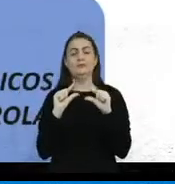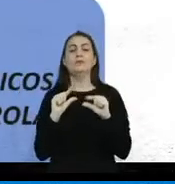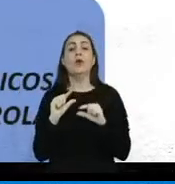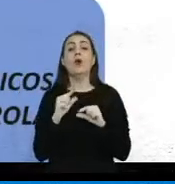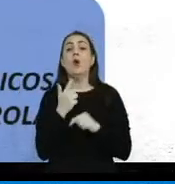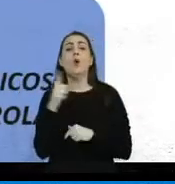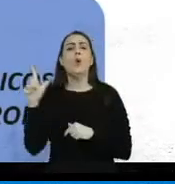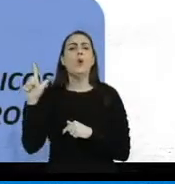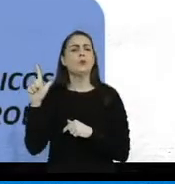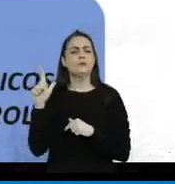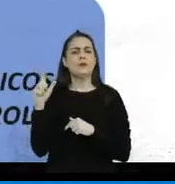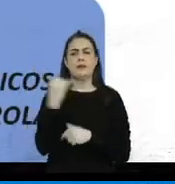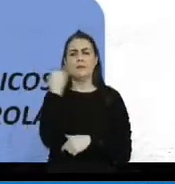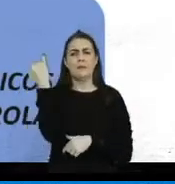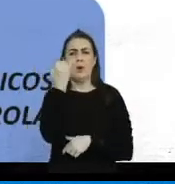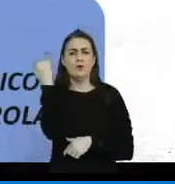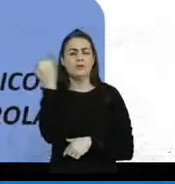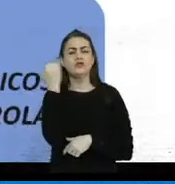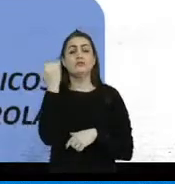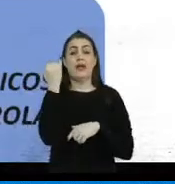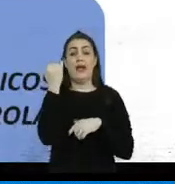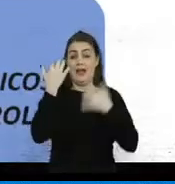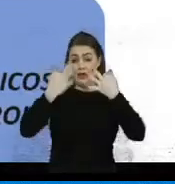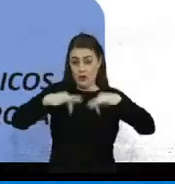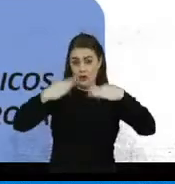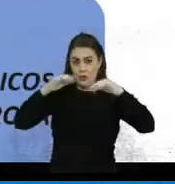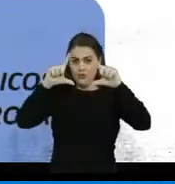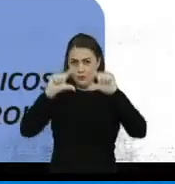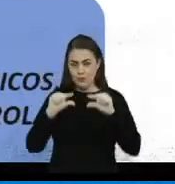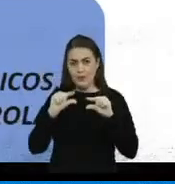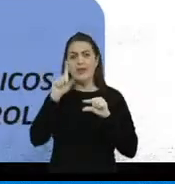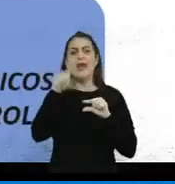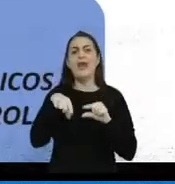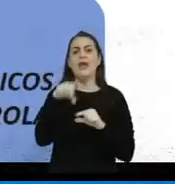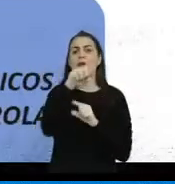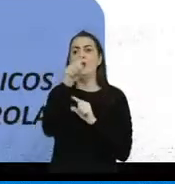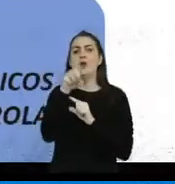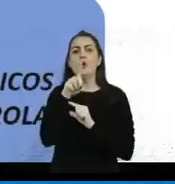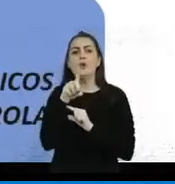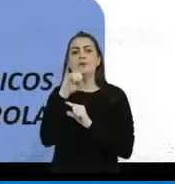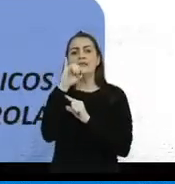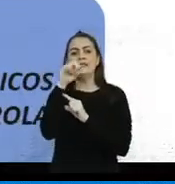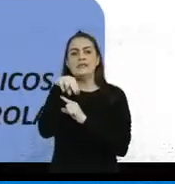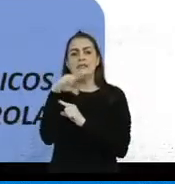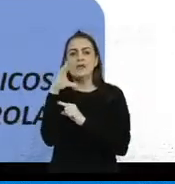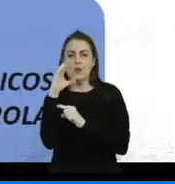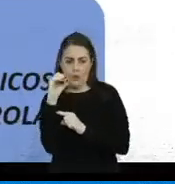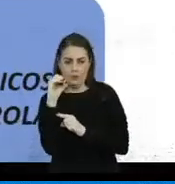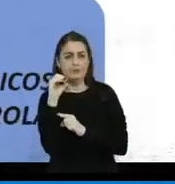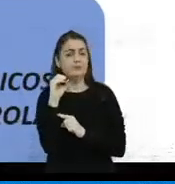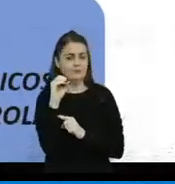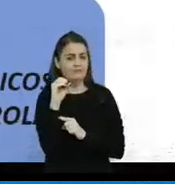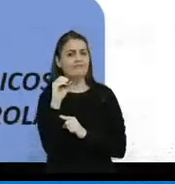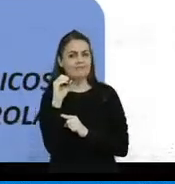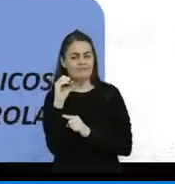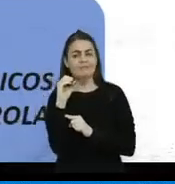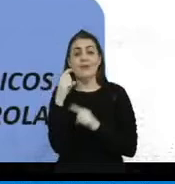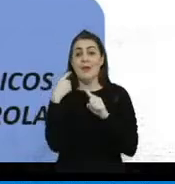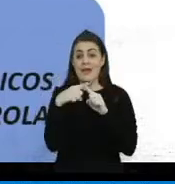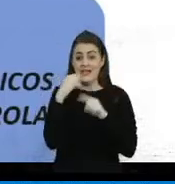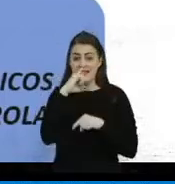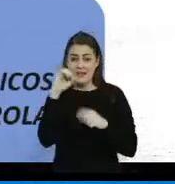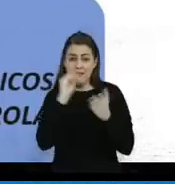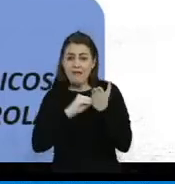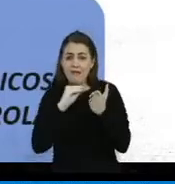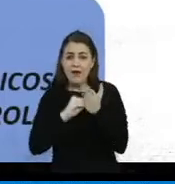deficiência de zinco, em geral, acabam sentindo mais a dor que está dentro do contexto da fibromialgia.